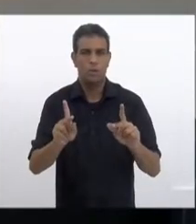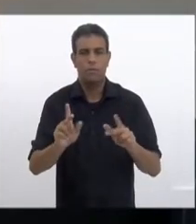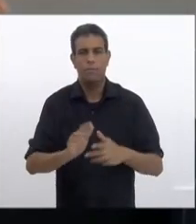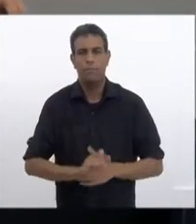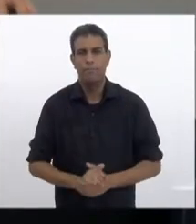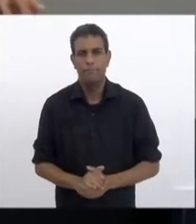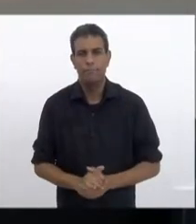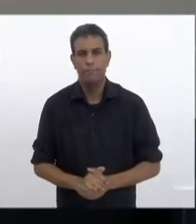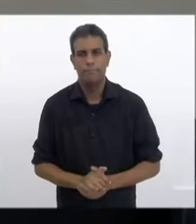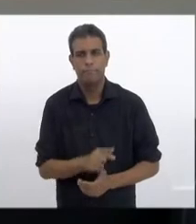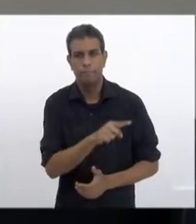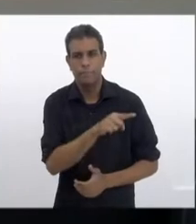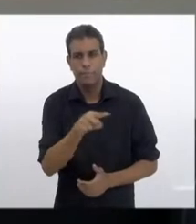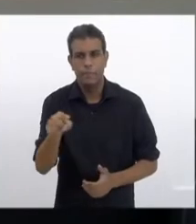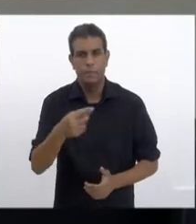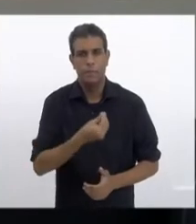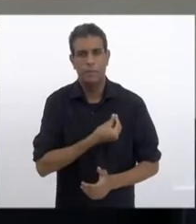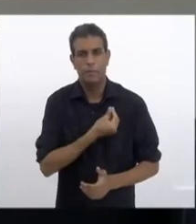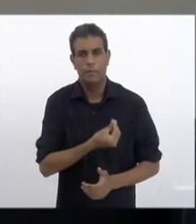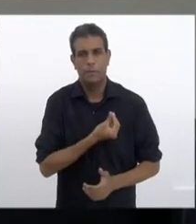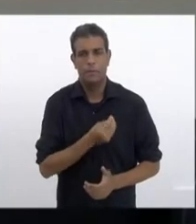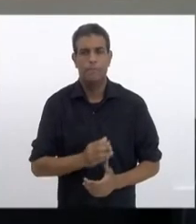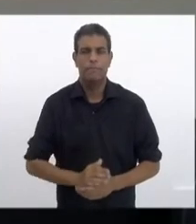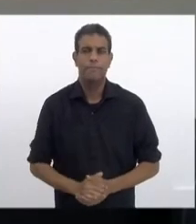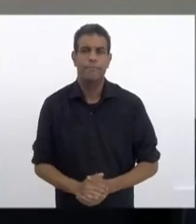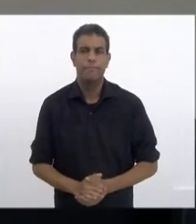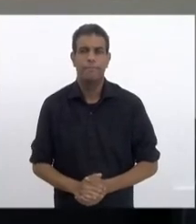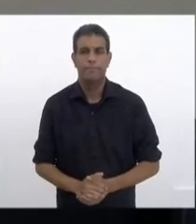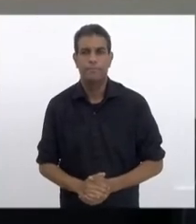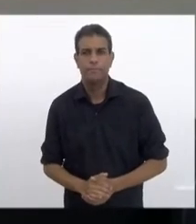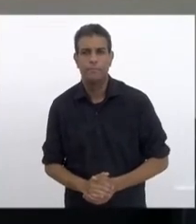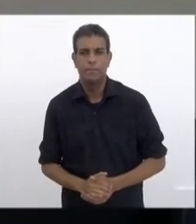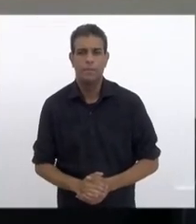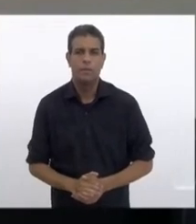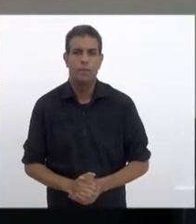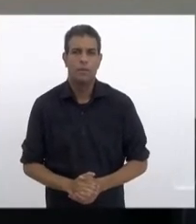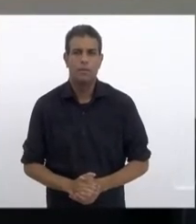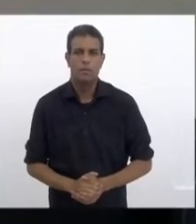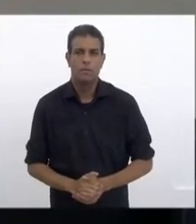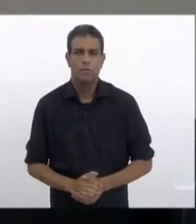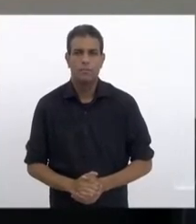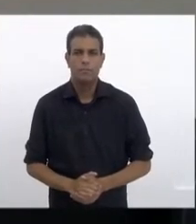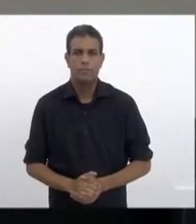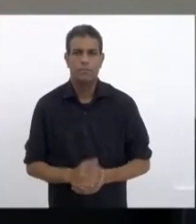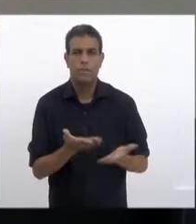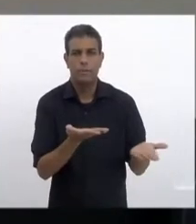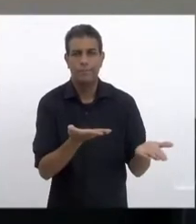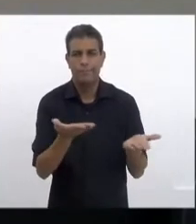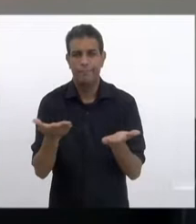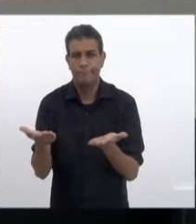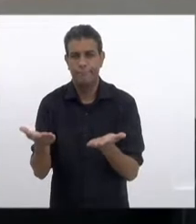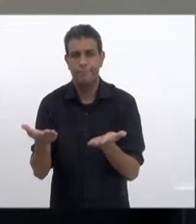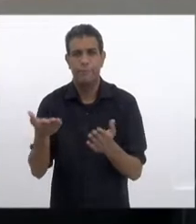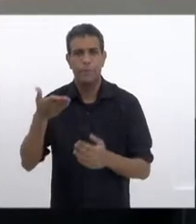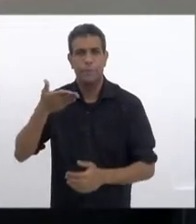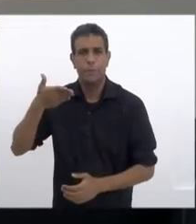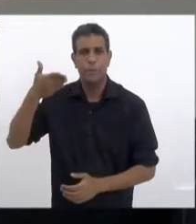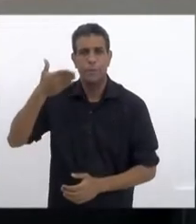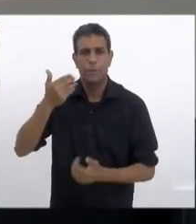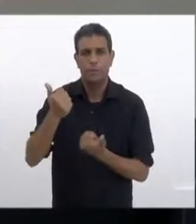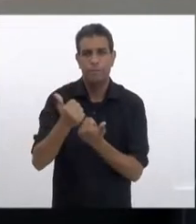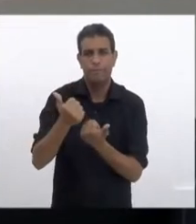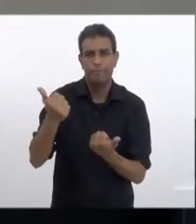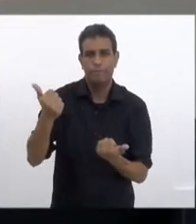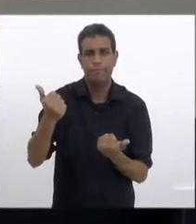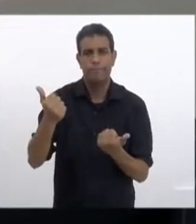fica o registro da mesma. Bom, quero passar aqui a palavra para a superintendente